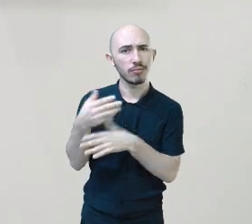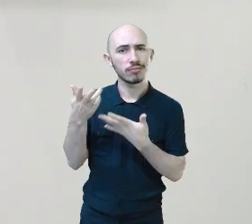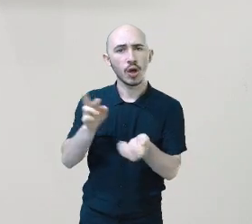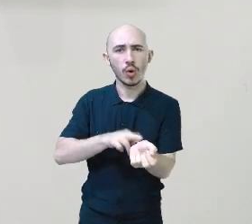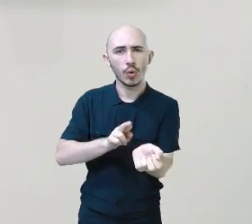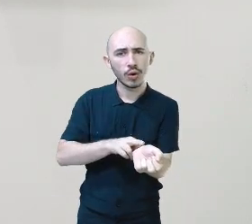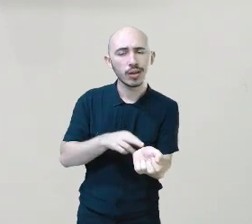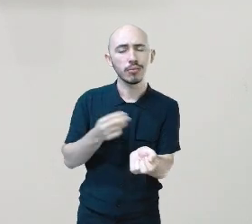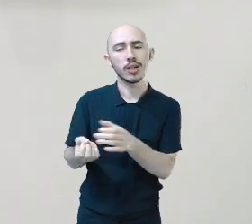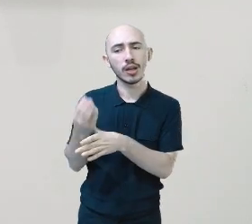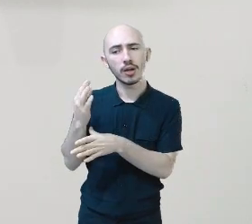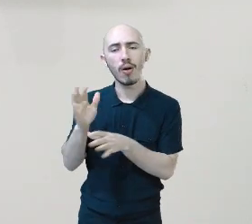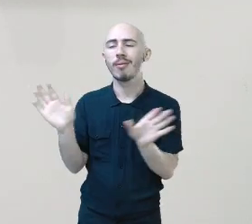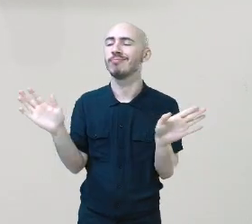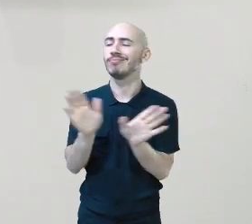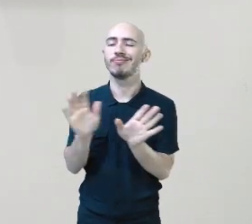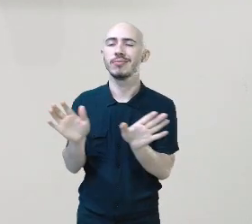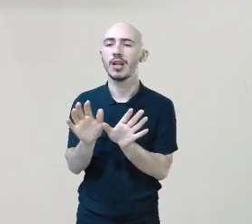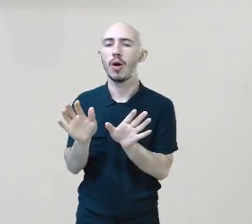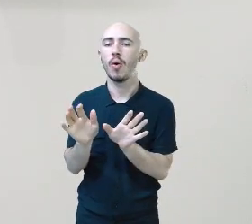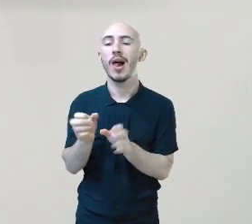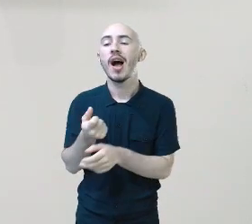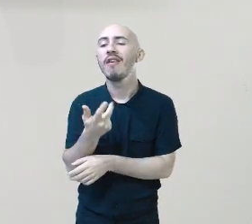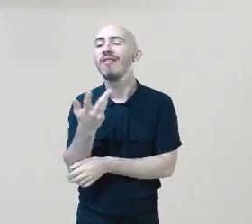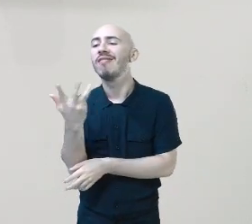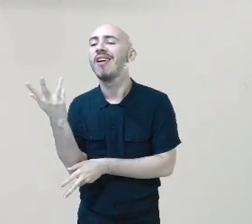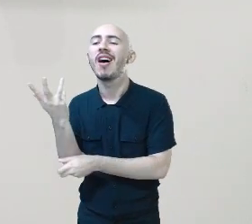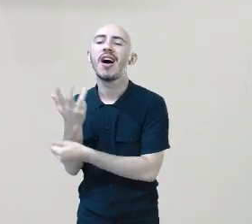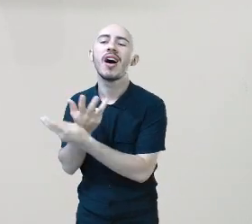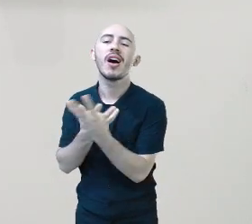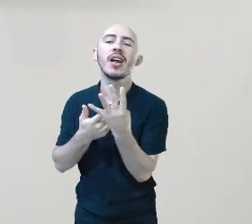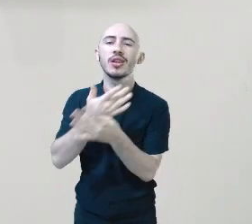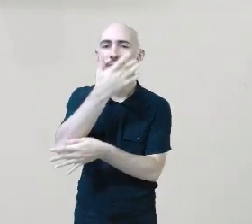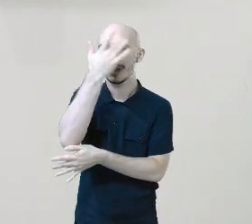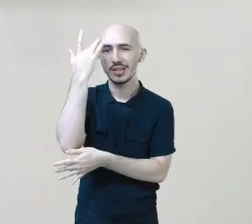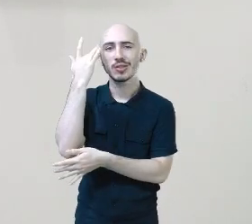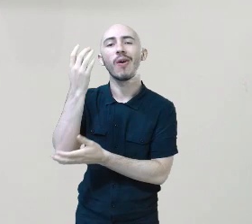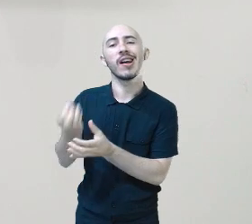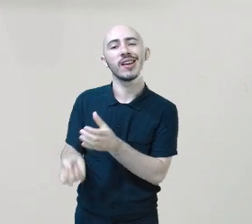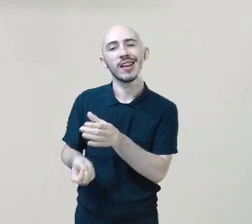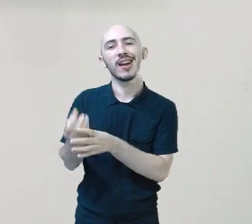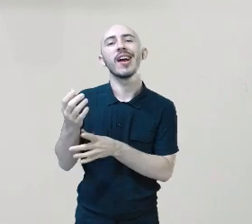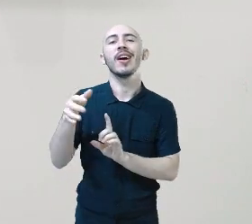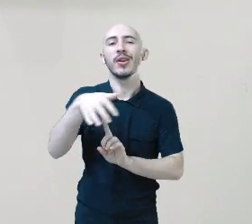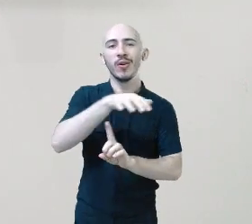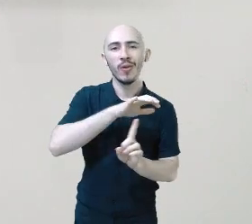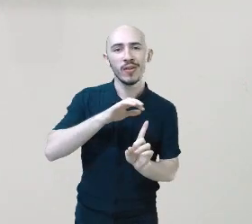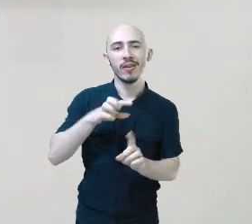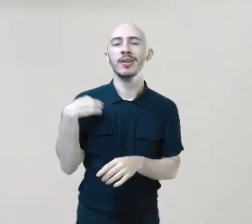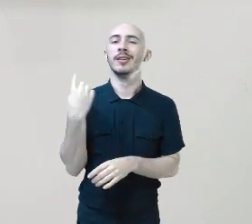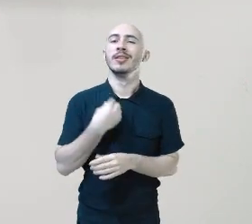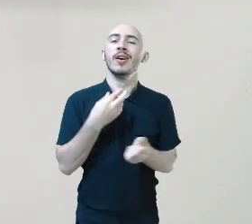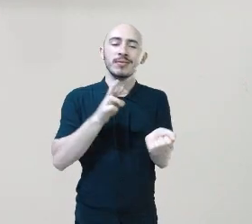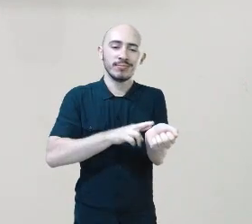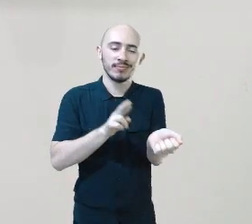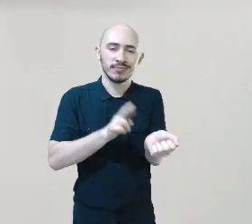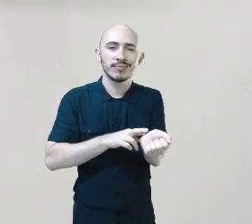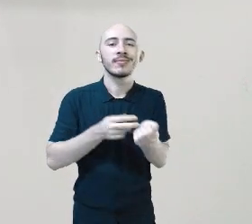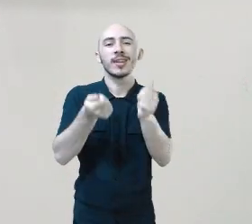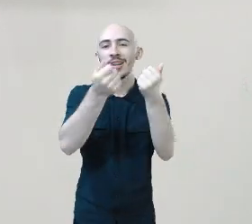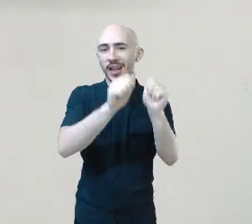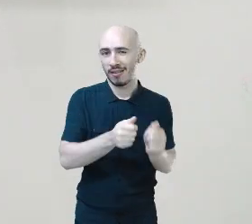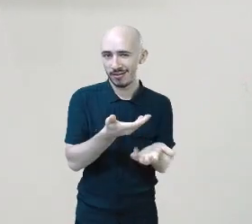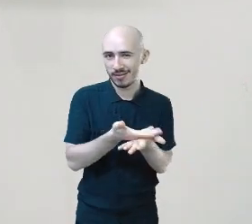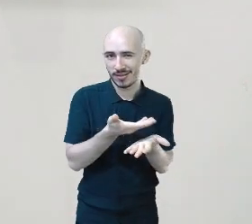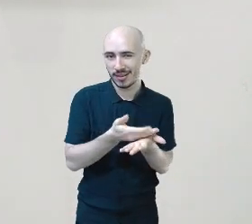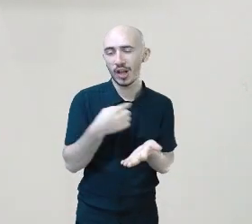ritmo? Não. Várias pessoas participaram da construção desse ritmo que a gente já trabalhou na aula de arte, que a gente já conversou